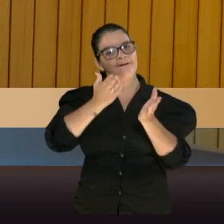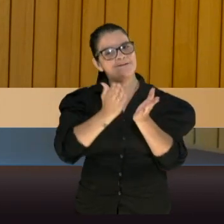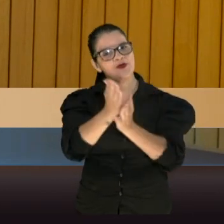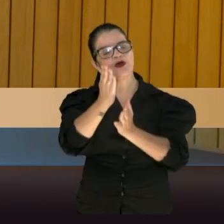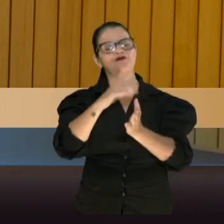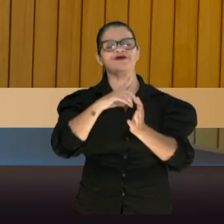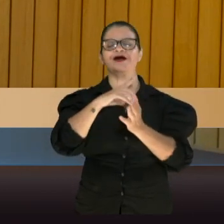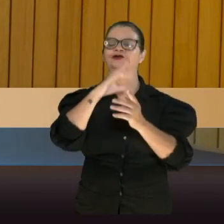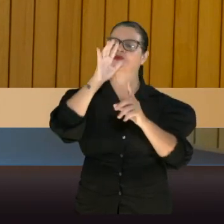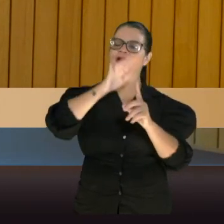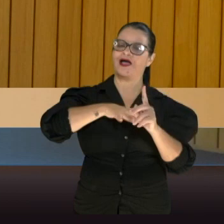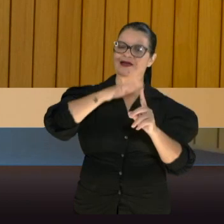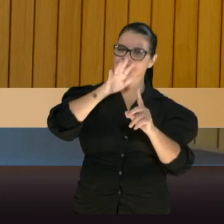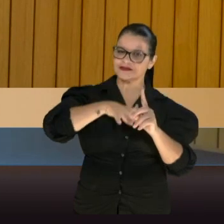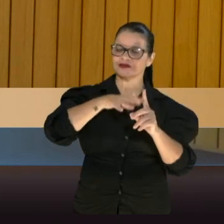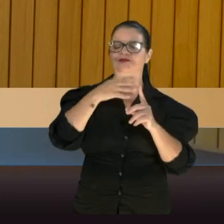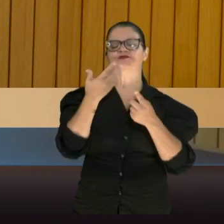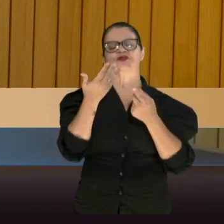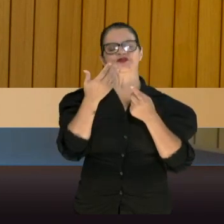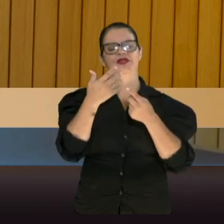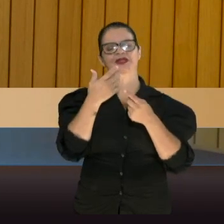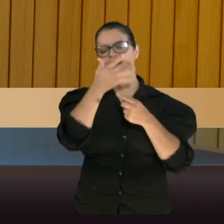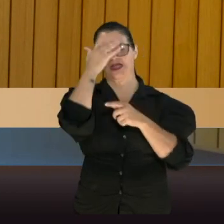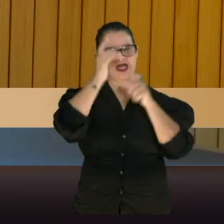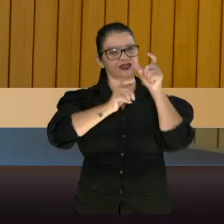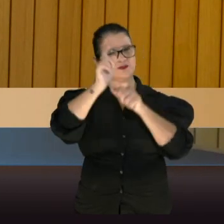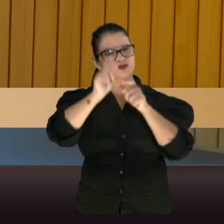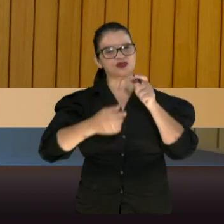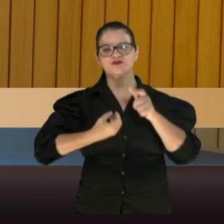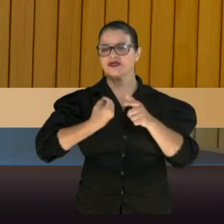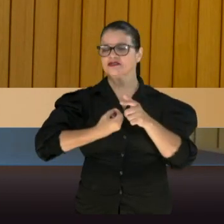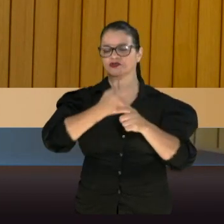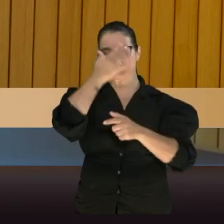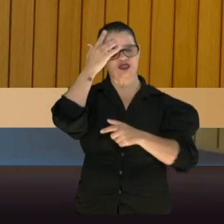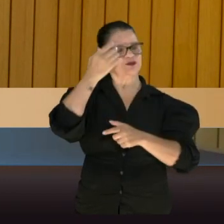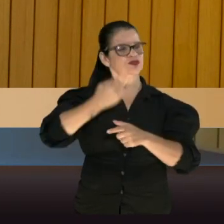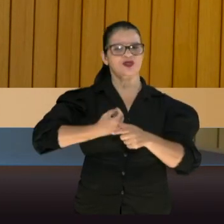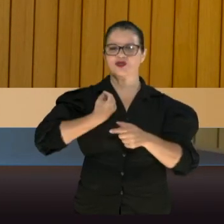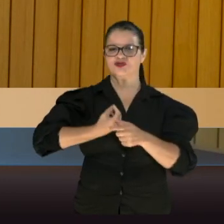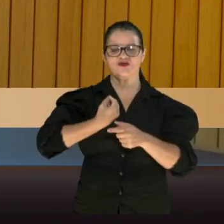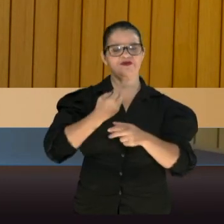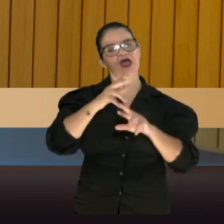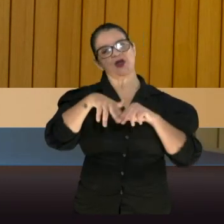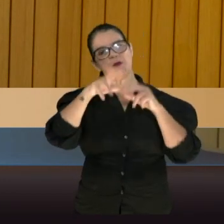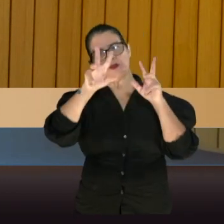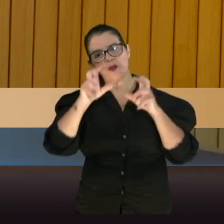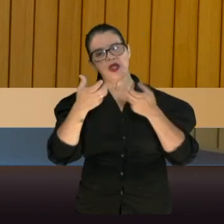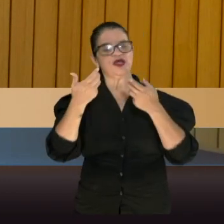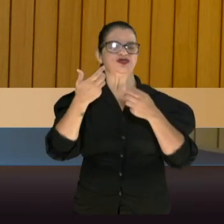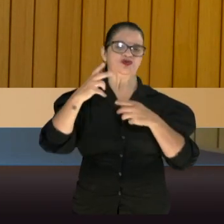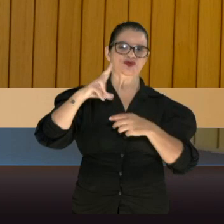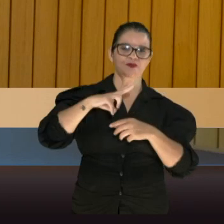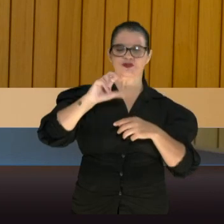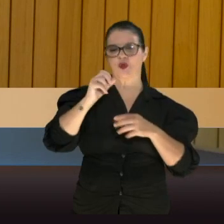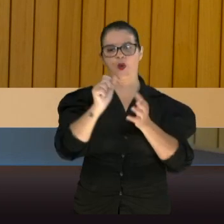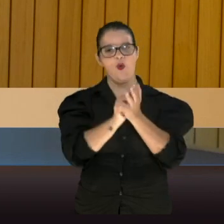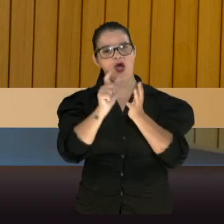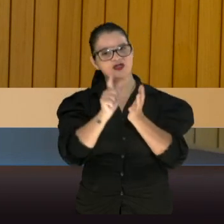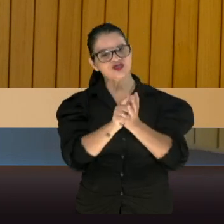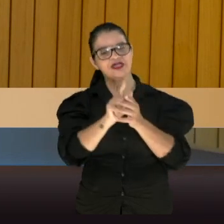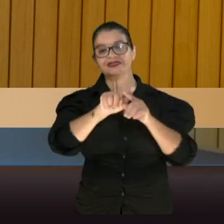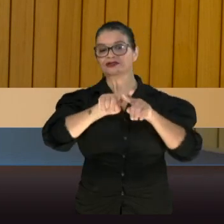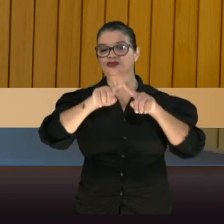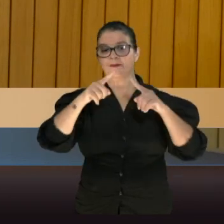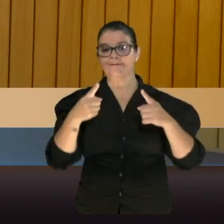aprovado essa solenidade, aqueles que aqui estão presentes, os que não estiveram presentes por questões pessoais ou agendas,